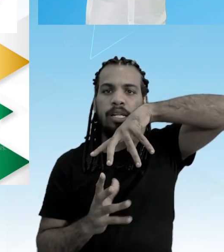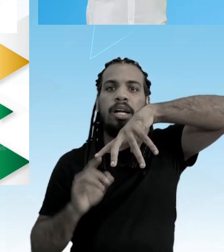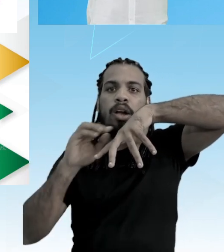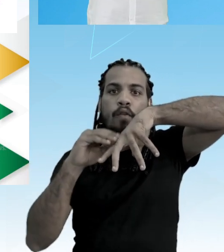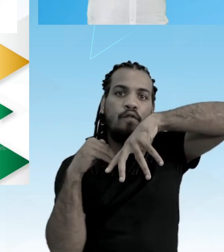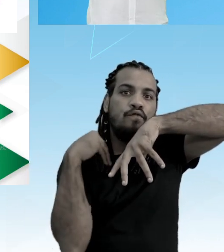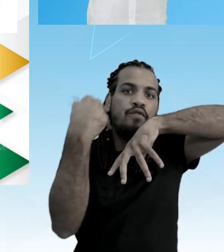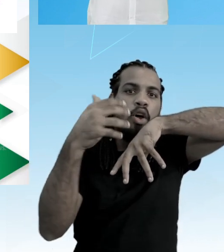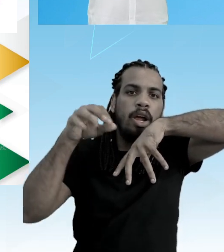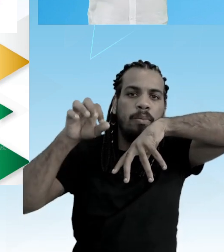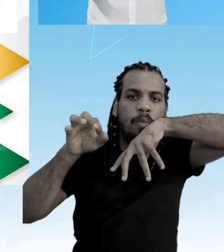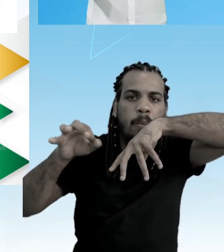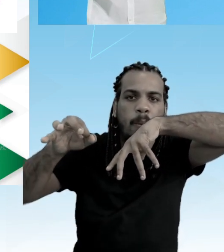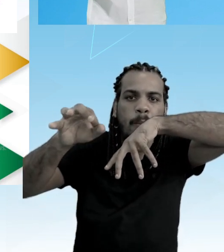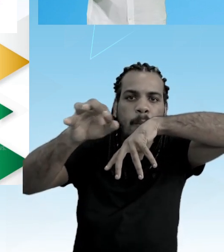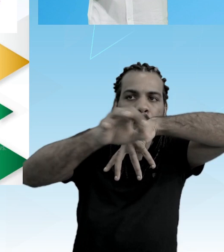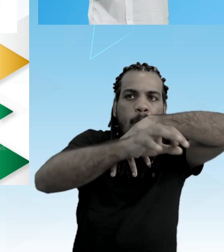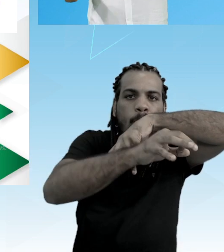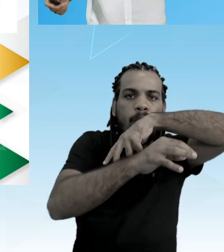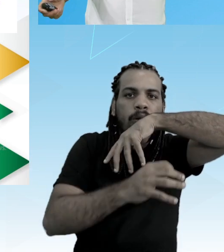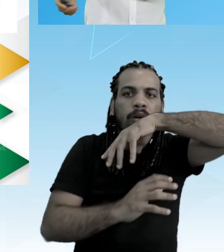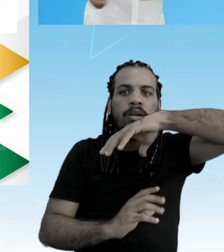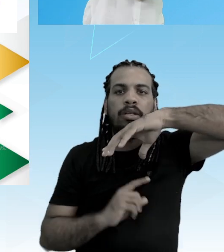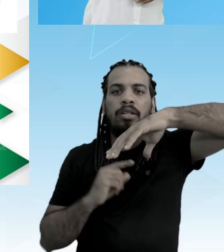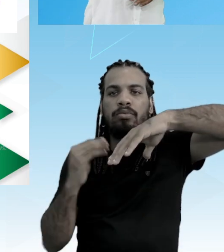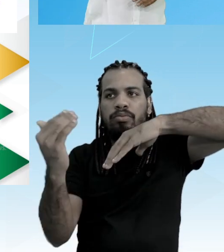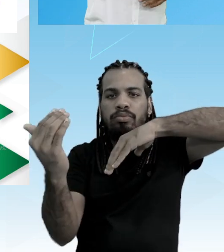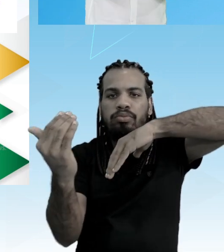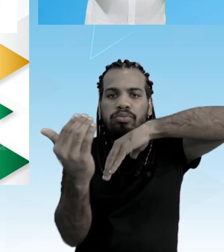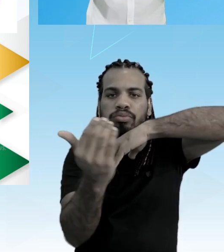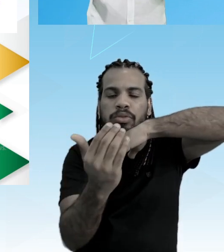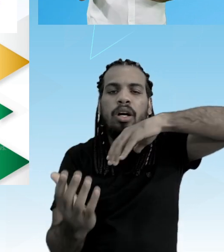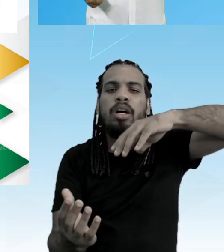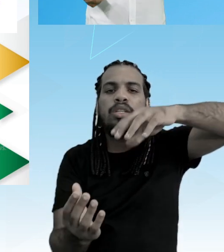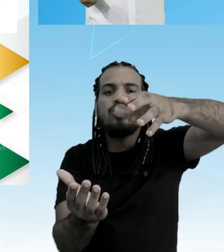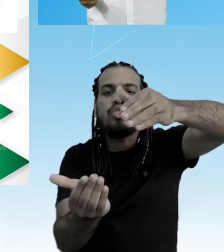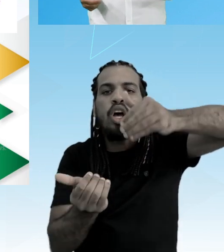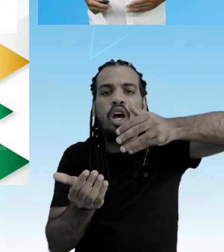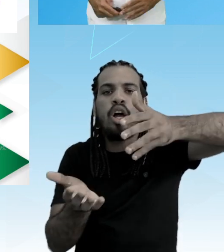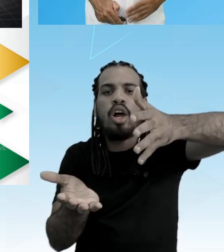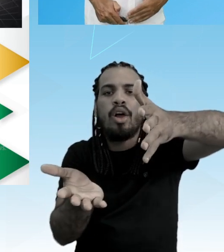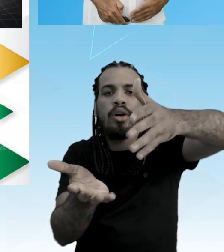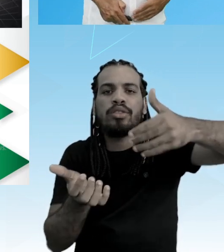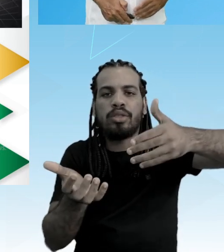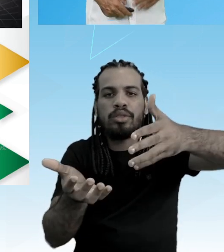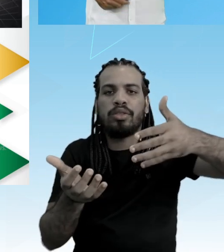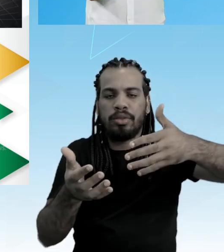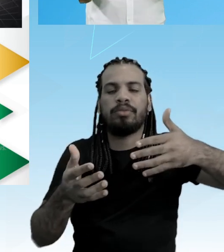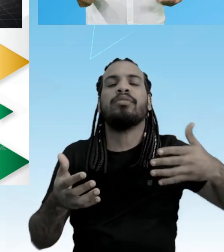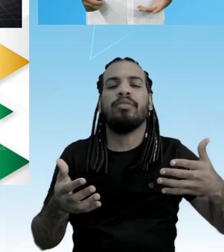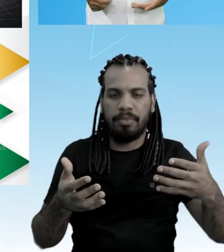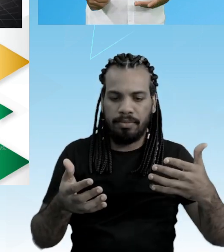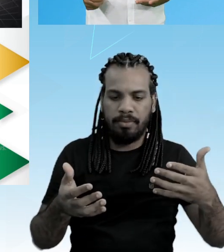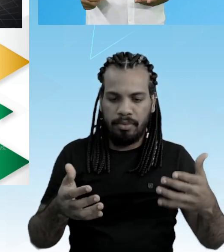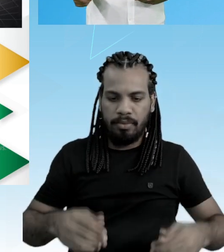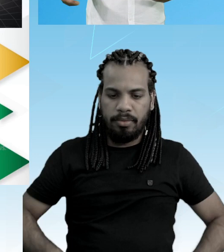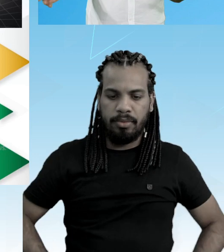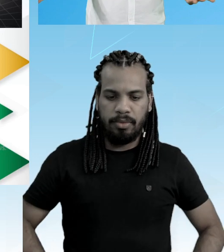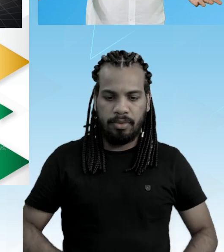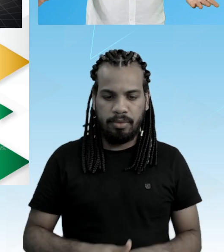corpos que estão ali ao seu redor, justamente por toda essa força que está no seu campo